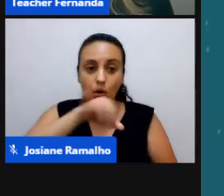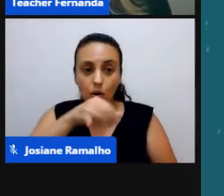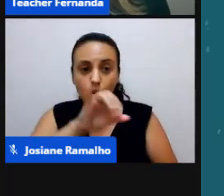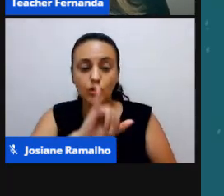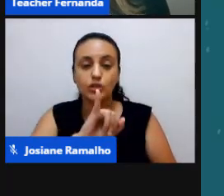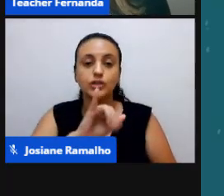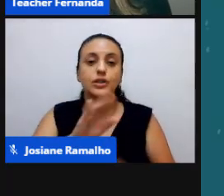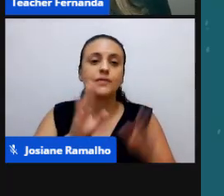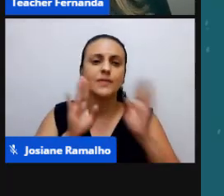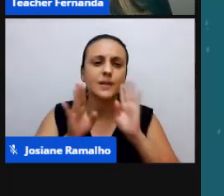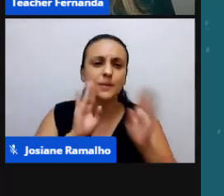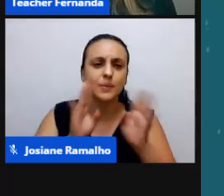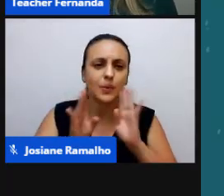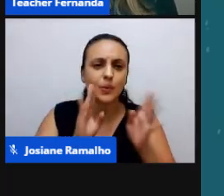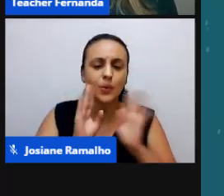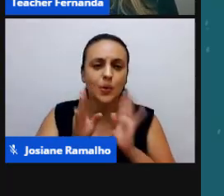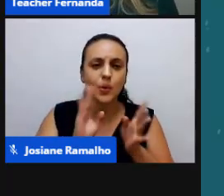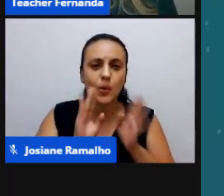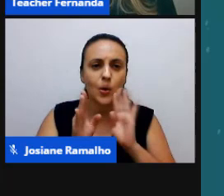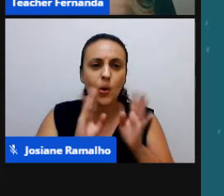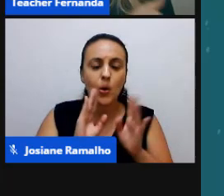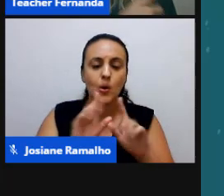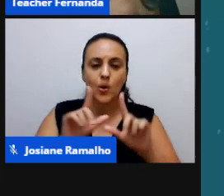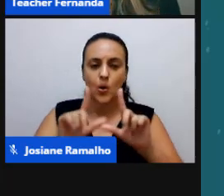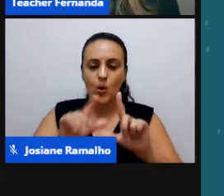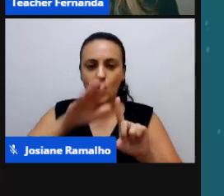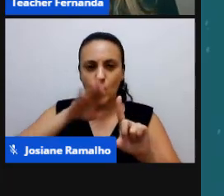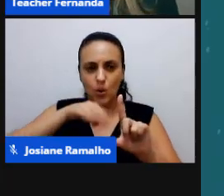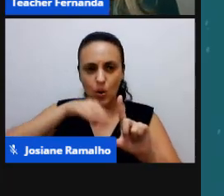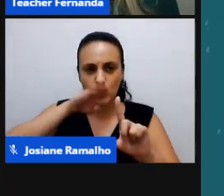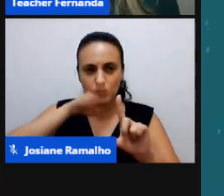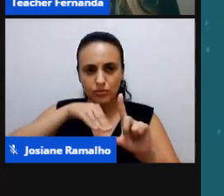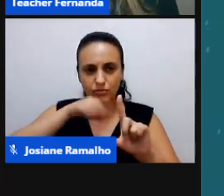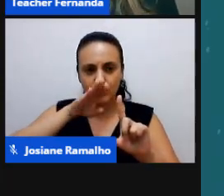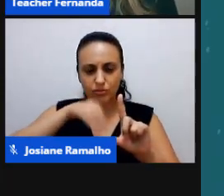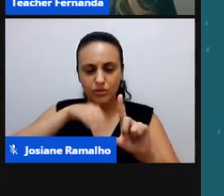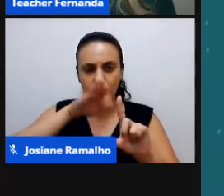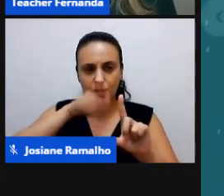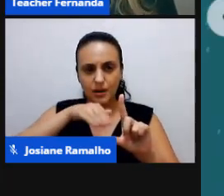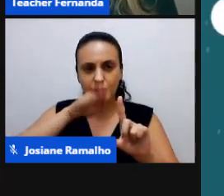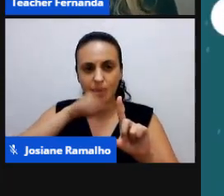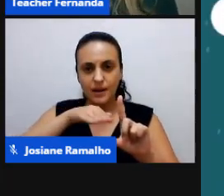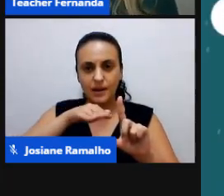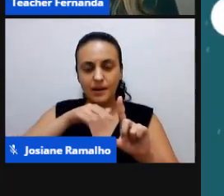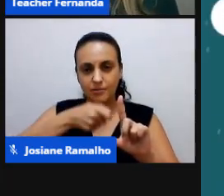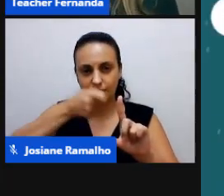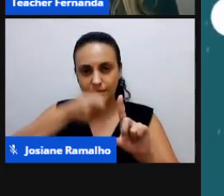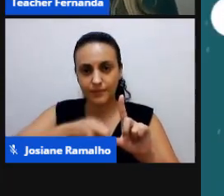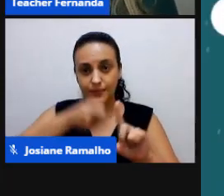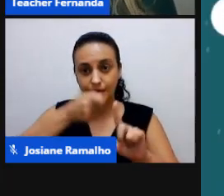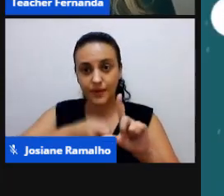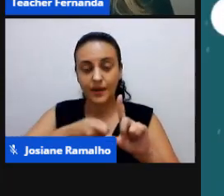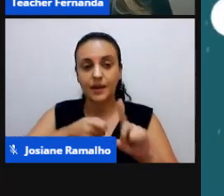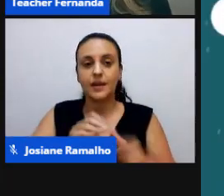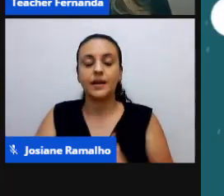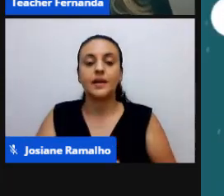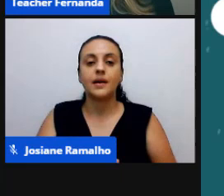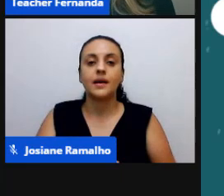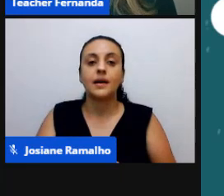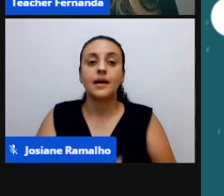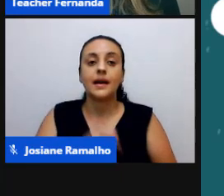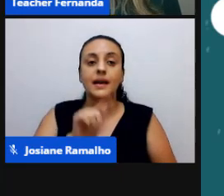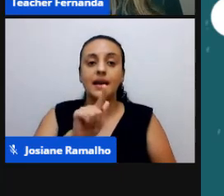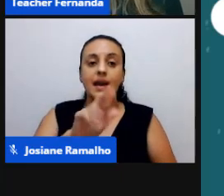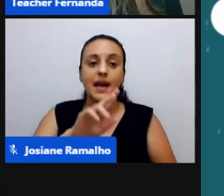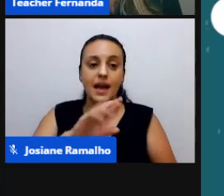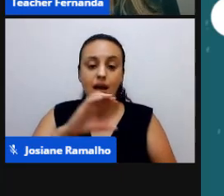Facebook, criação do código QR, né, que é o QR Code que vocês viram lá na minha apresentação. Quando você clicar aqui nesse código QR,